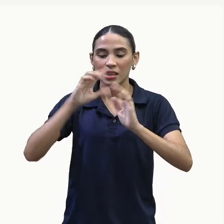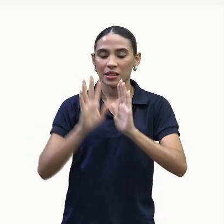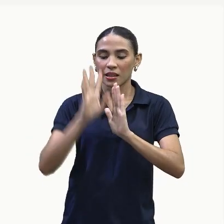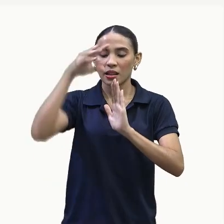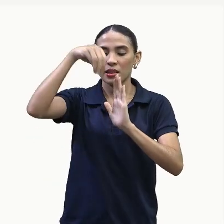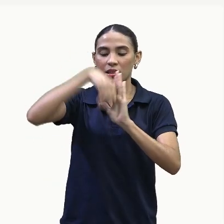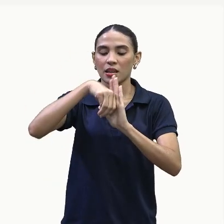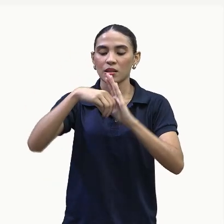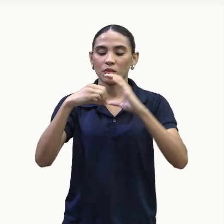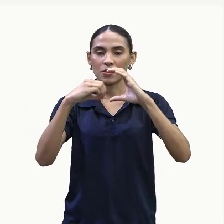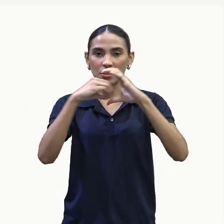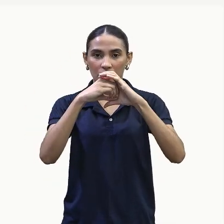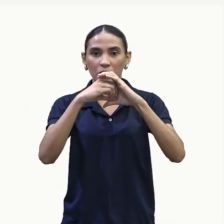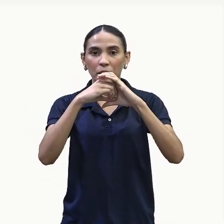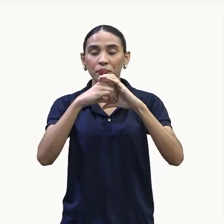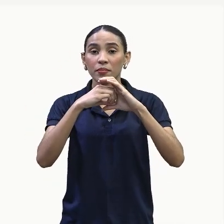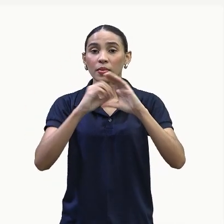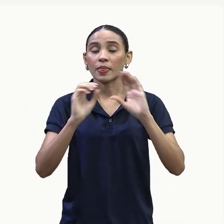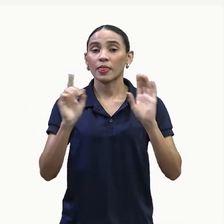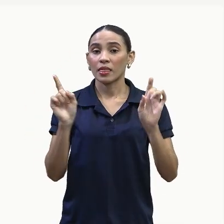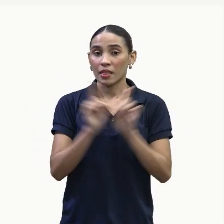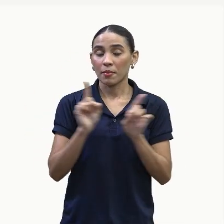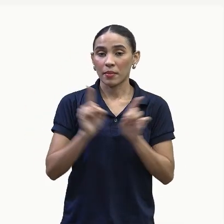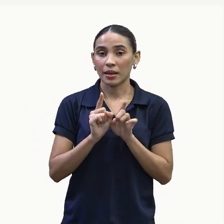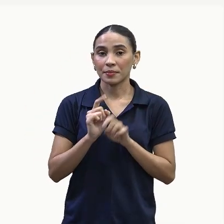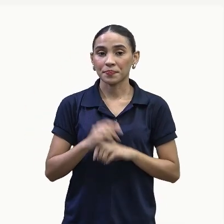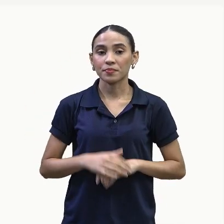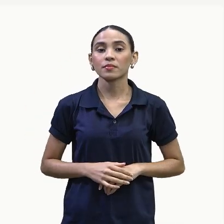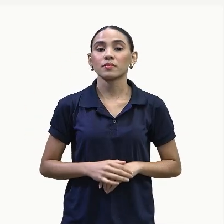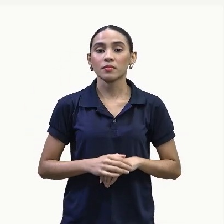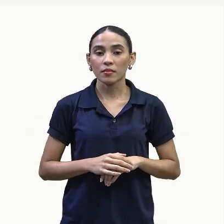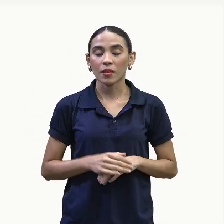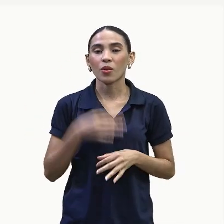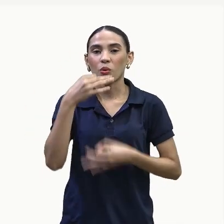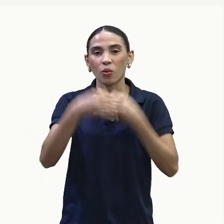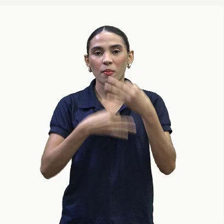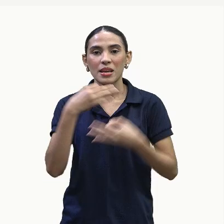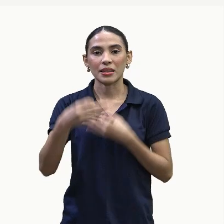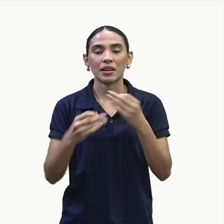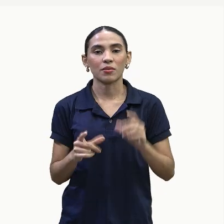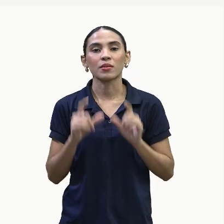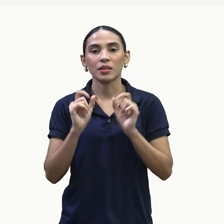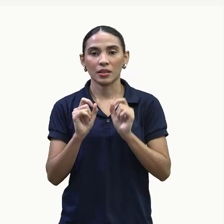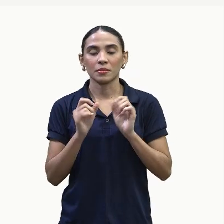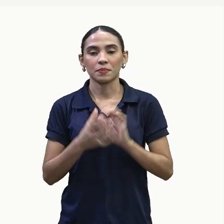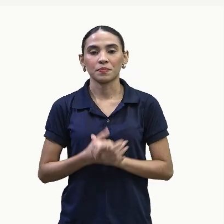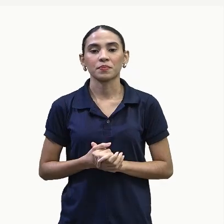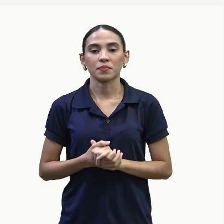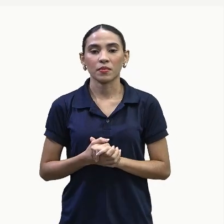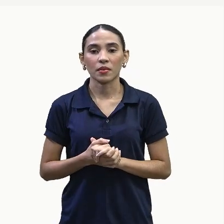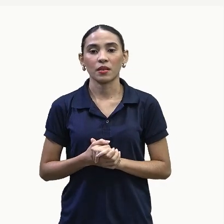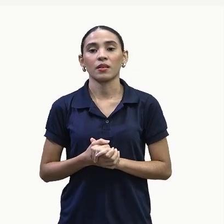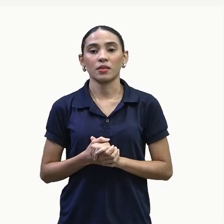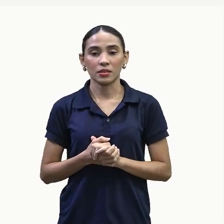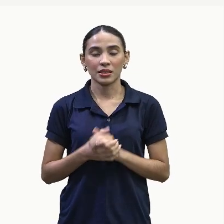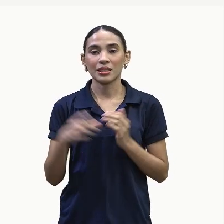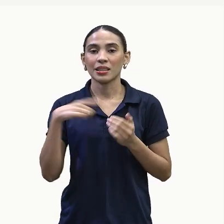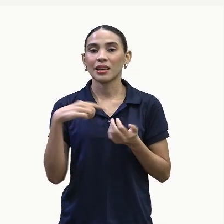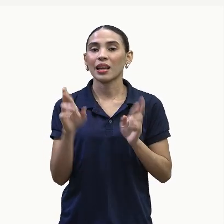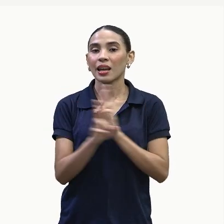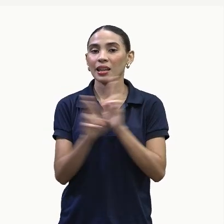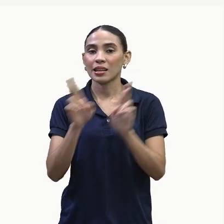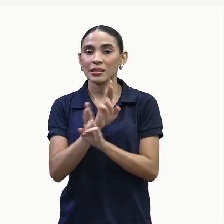interior da célula. E também vamos comentar, né, queremos dizer que está